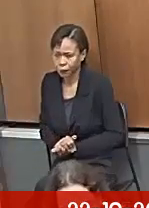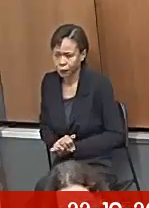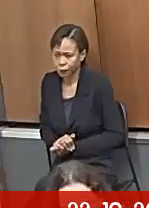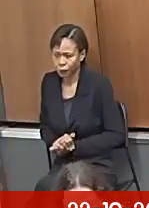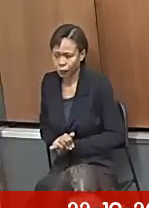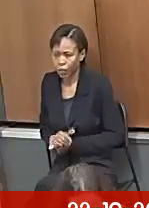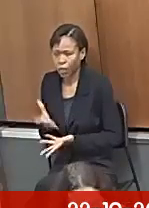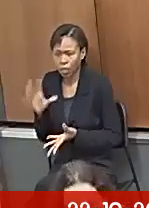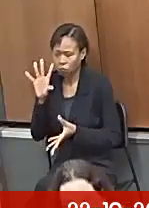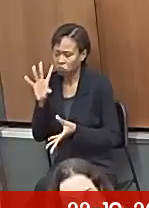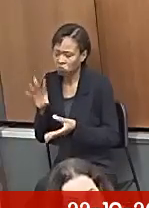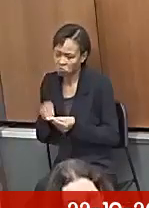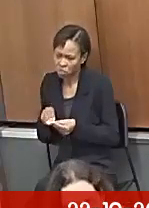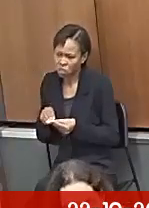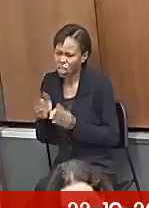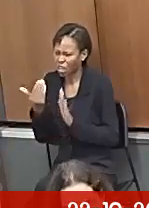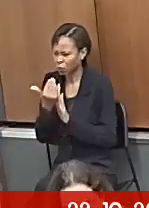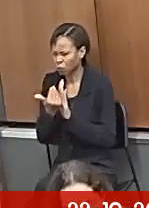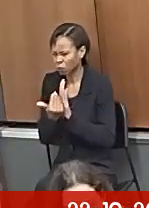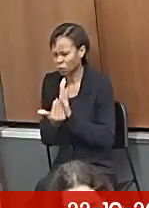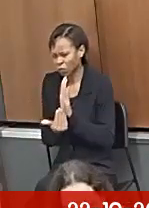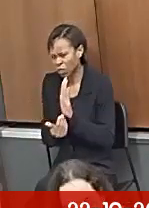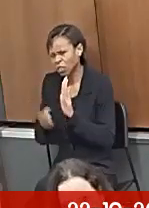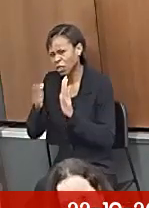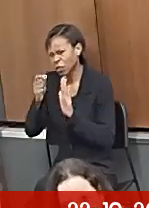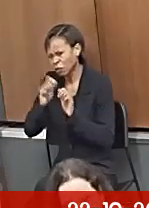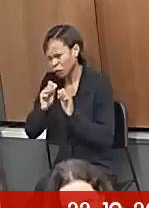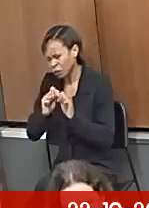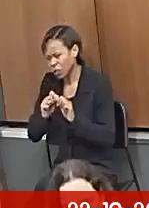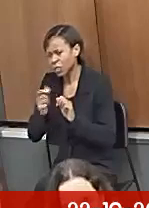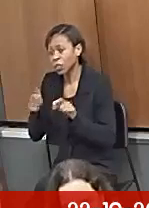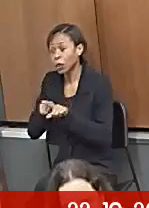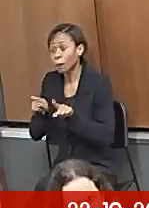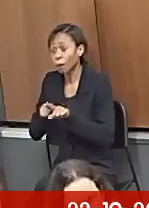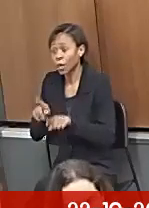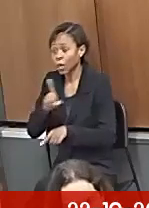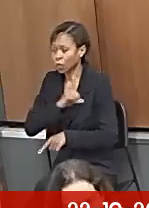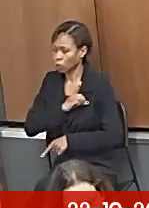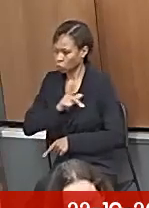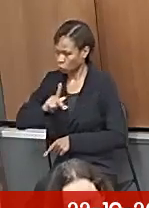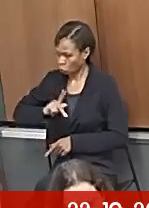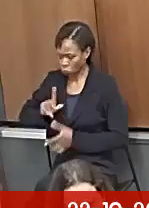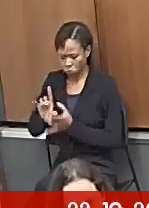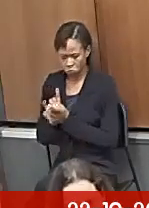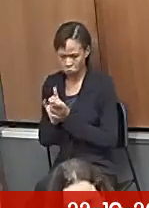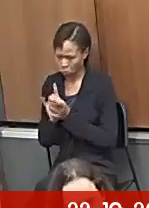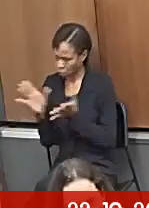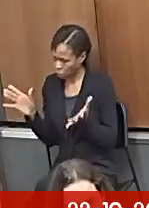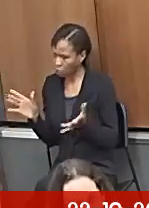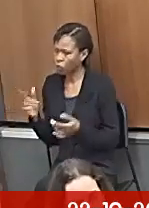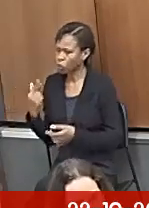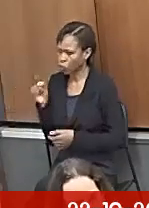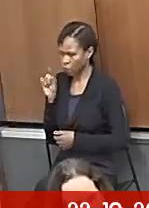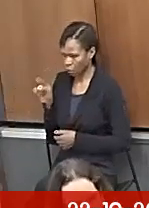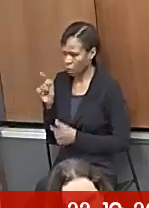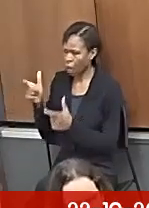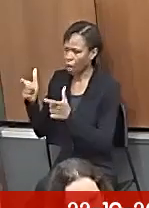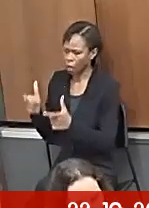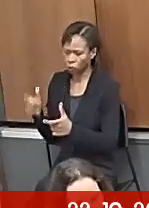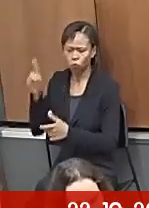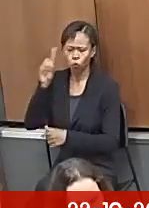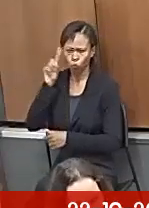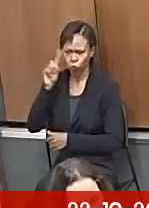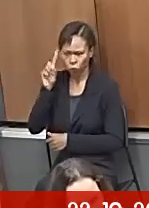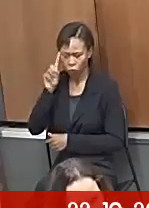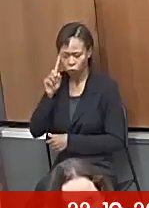E eu acho que é isso. Assim, eu fiz uma lista aqui, também queria colocar a Defensoria à disposição. Assim, a gente está lá todo dia,